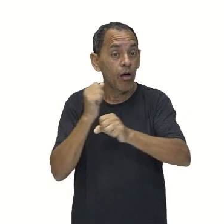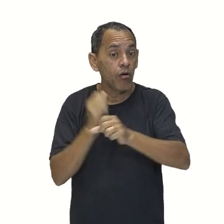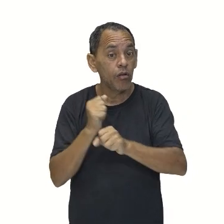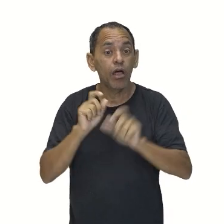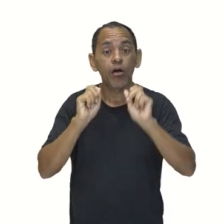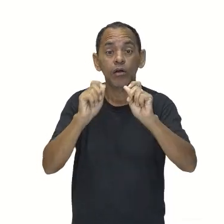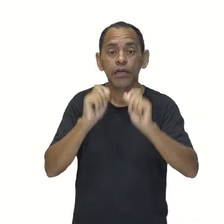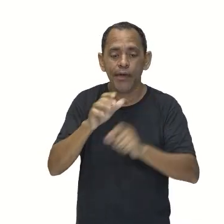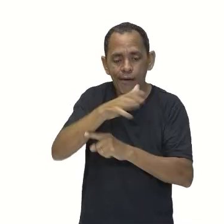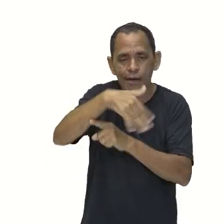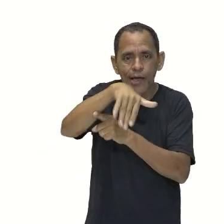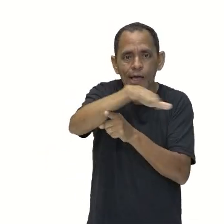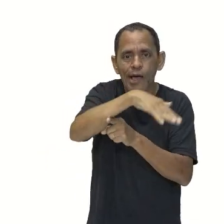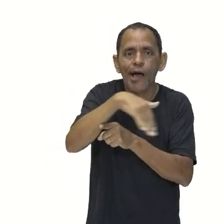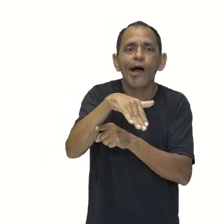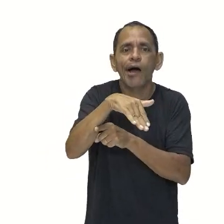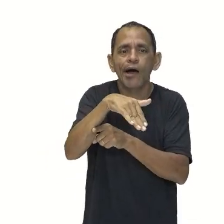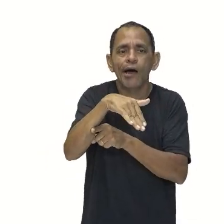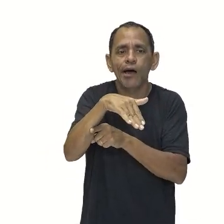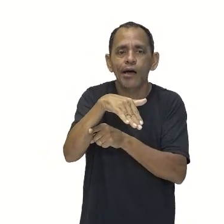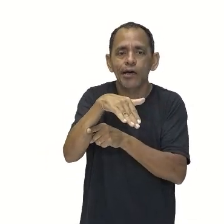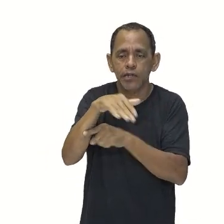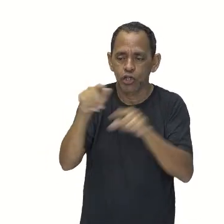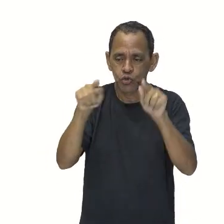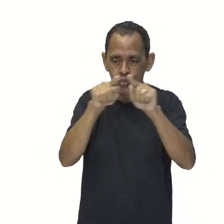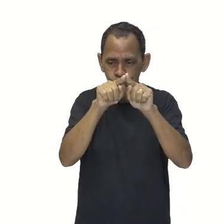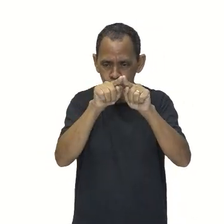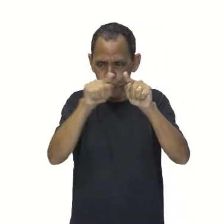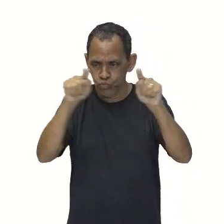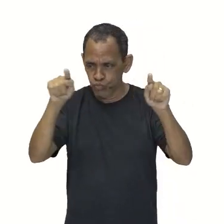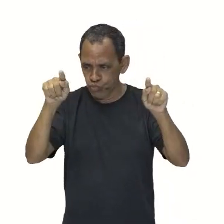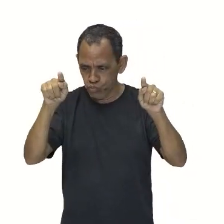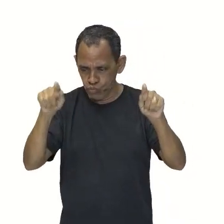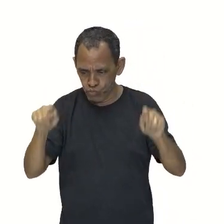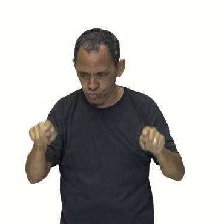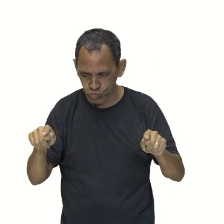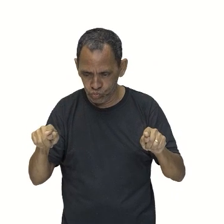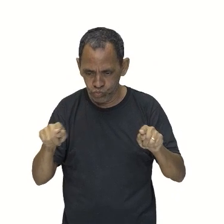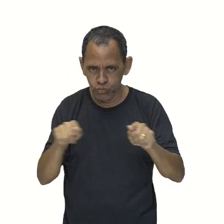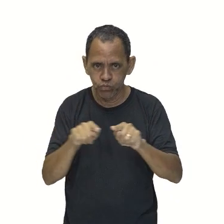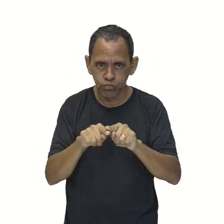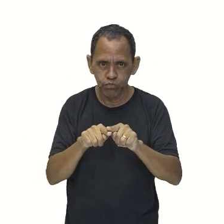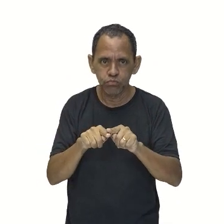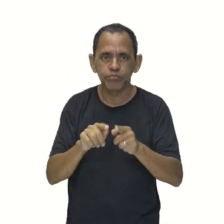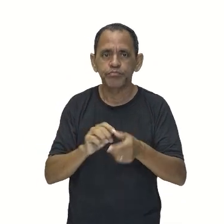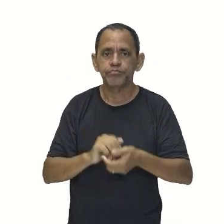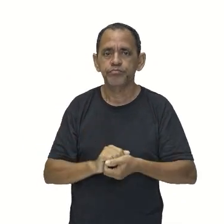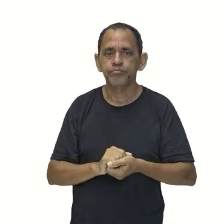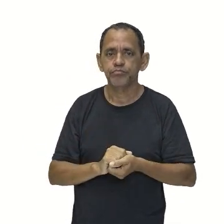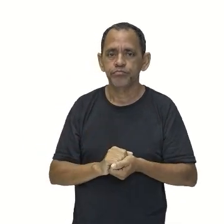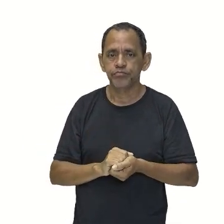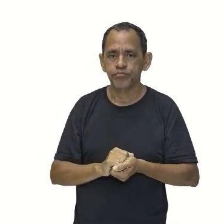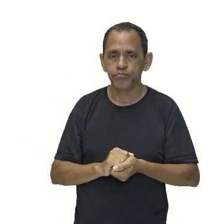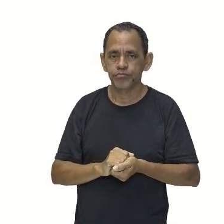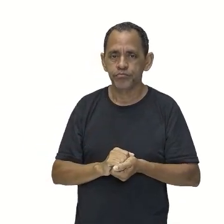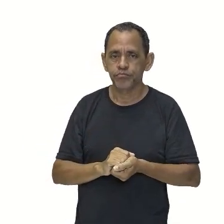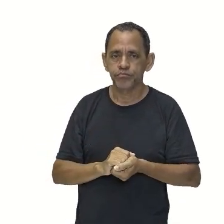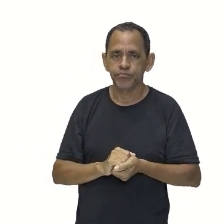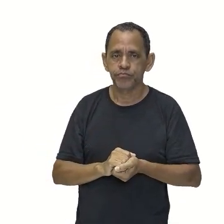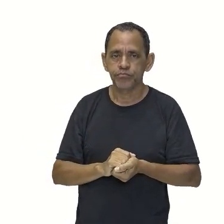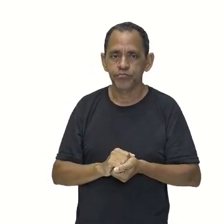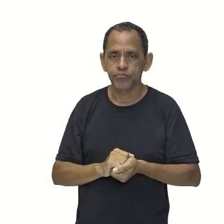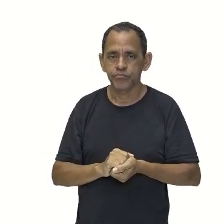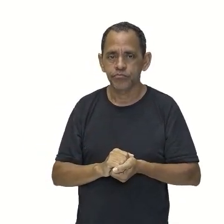a área do retângulo. Ora, a área do retângulo, ela é dada